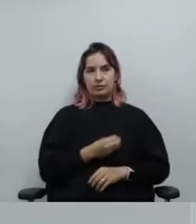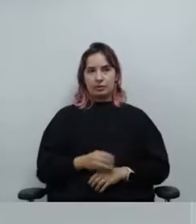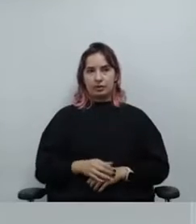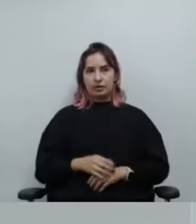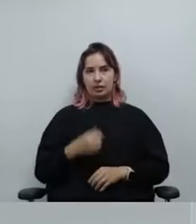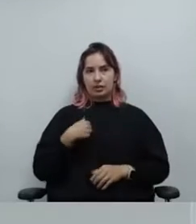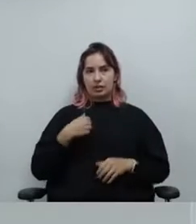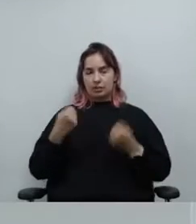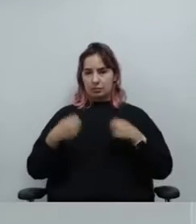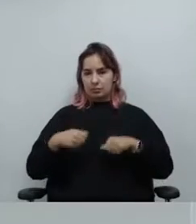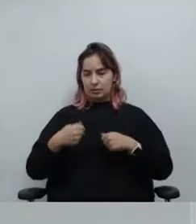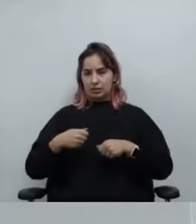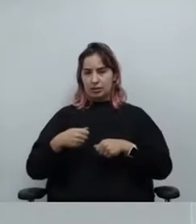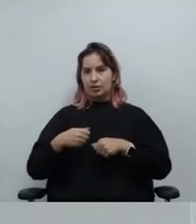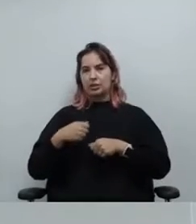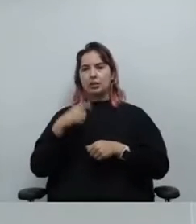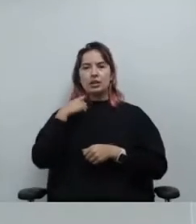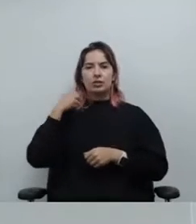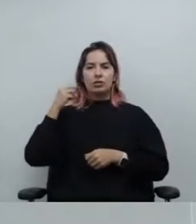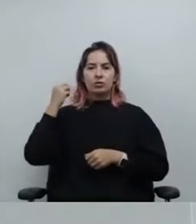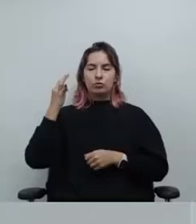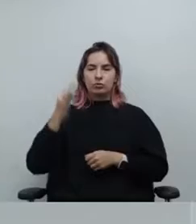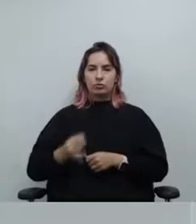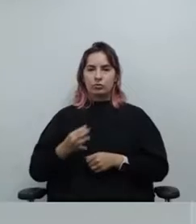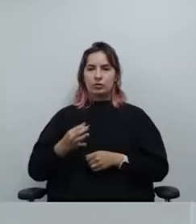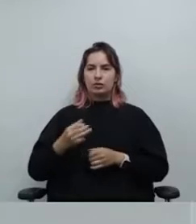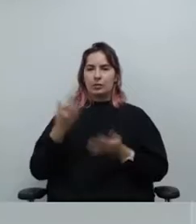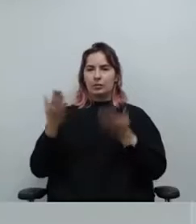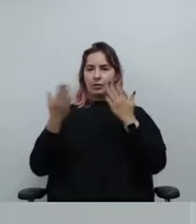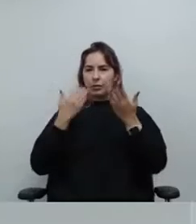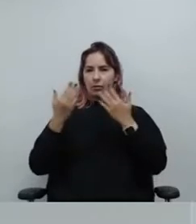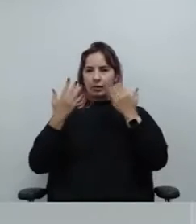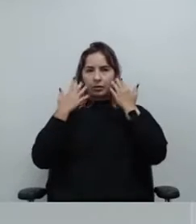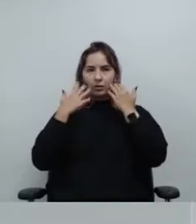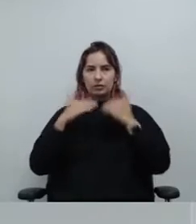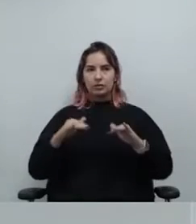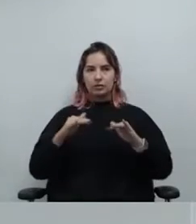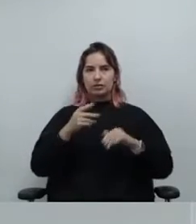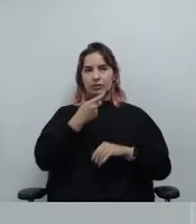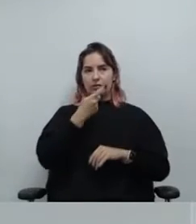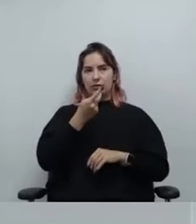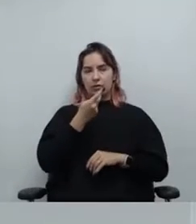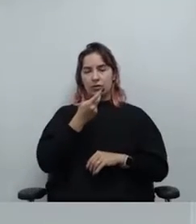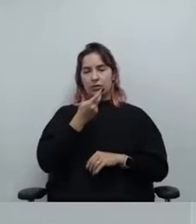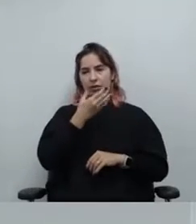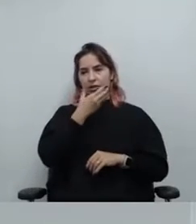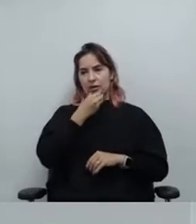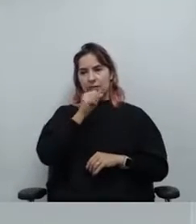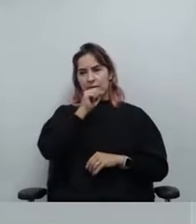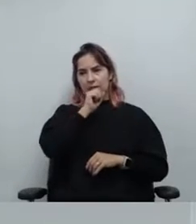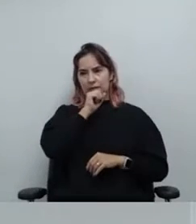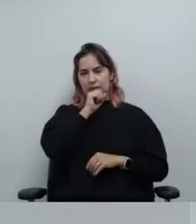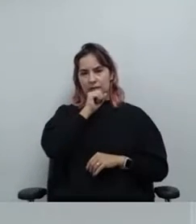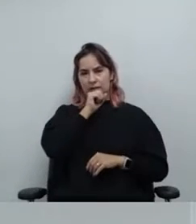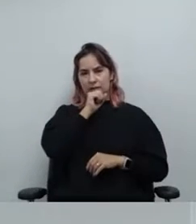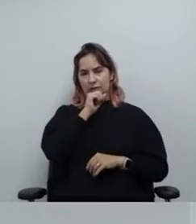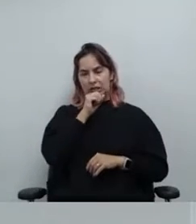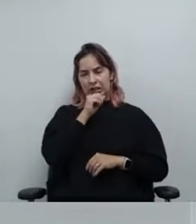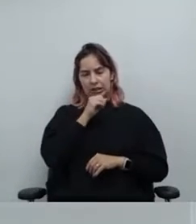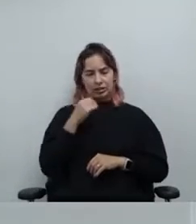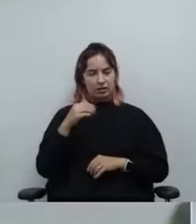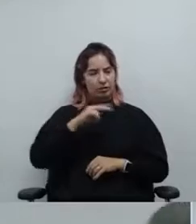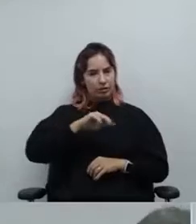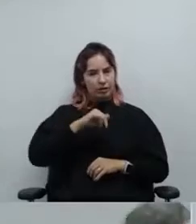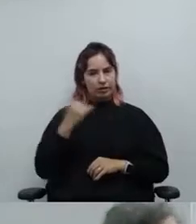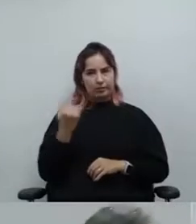tive que gravar um juiz que, em audiência, me comparou a um animal e disse que a paternidade era mero acessório. O Ministério Público presente